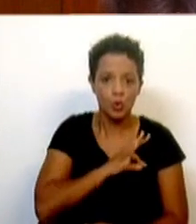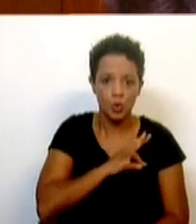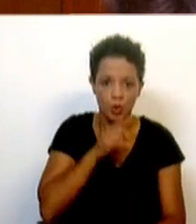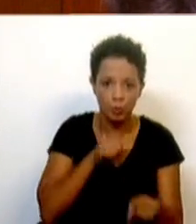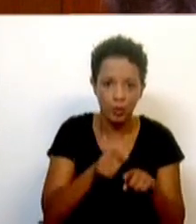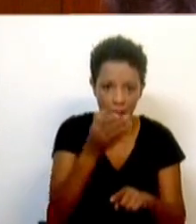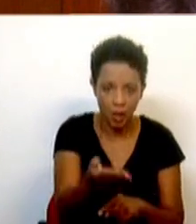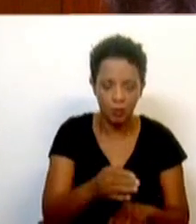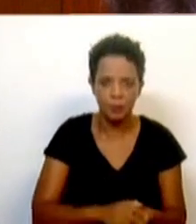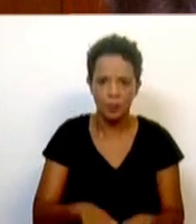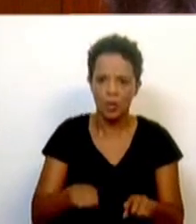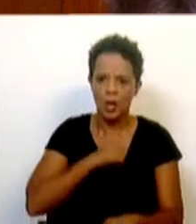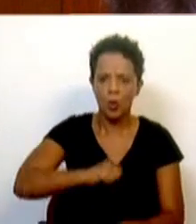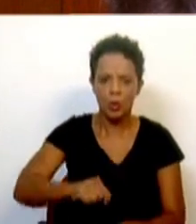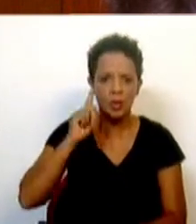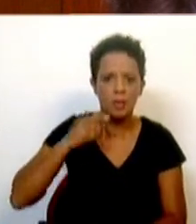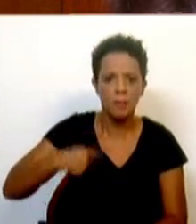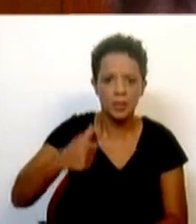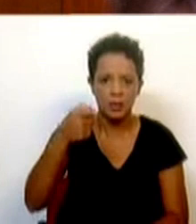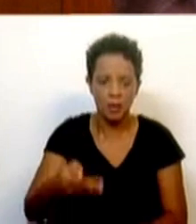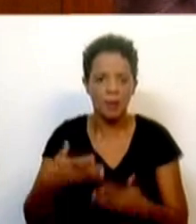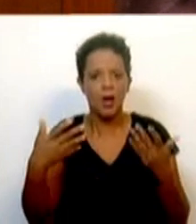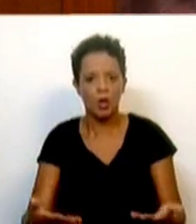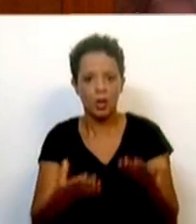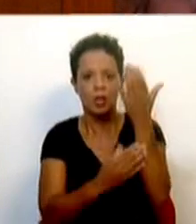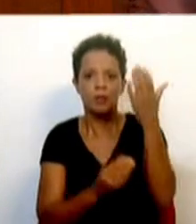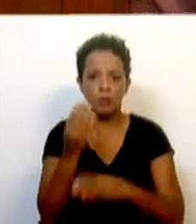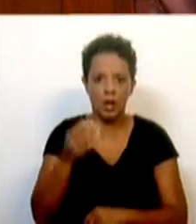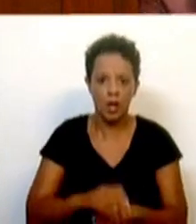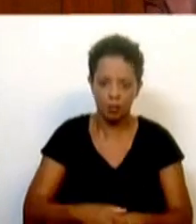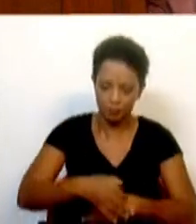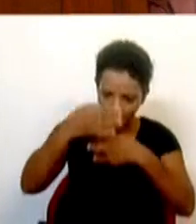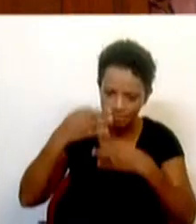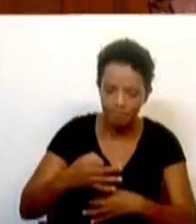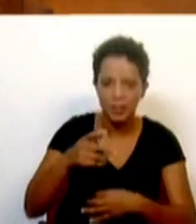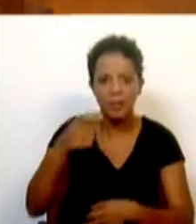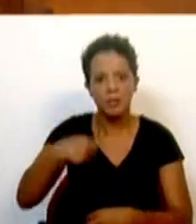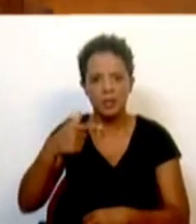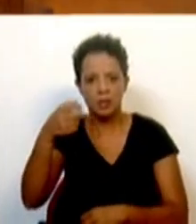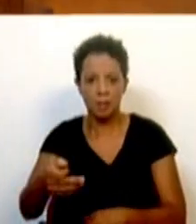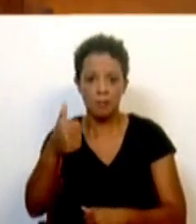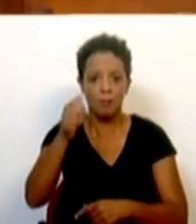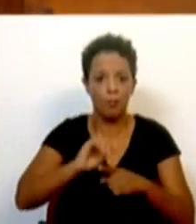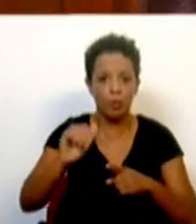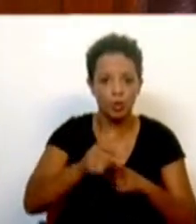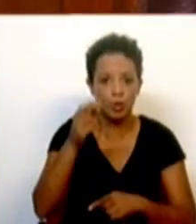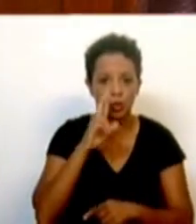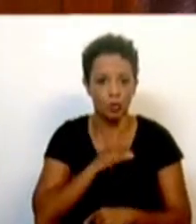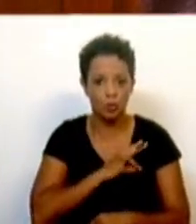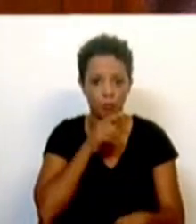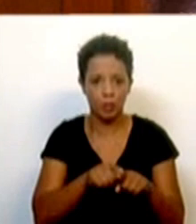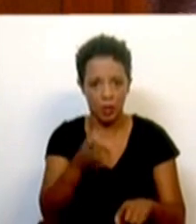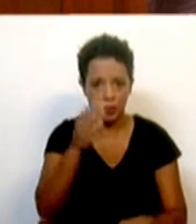Deputado, que era tão contra a Presidente da TAP, passou a ser advogado oficioso da Presidente da TAP. Boa sorte, Sr. Deputado.